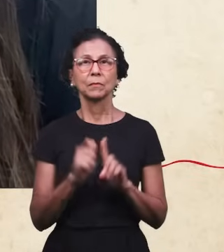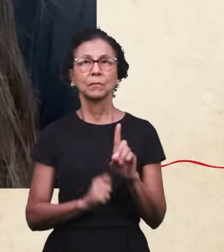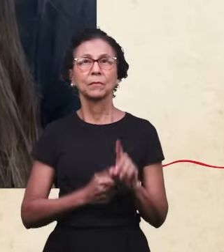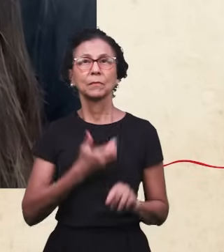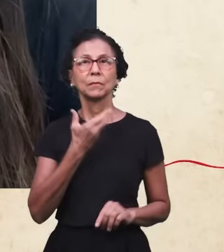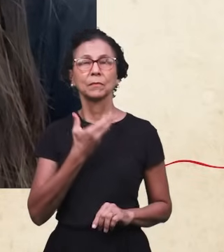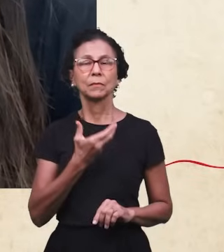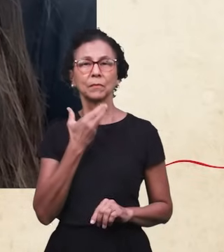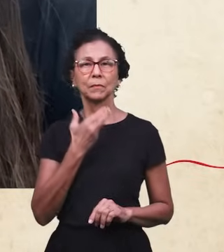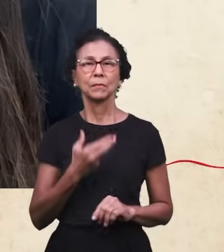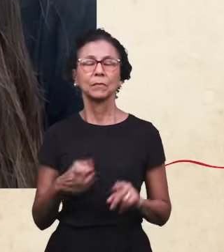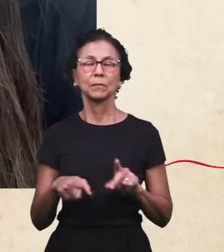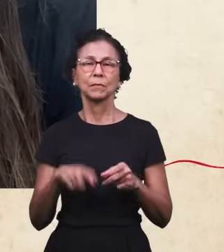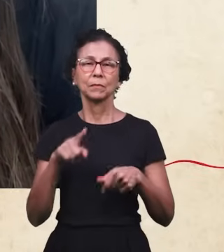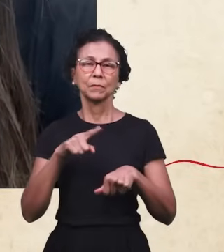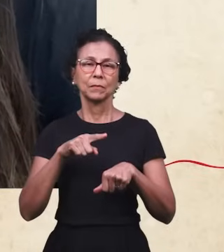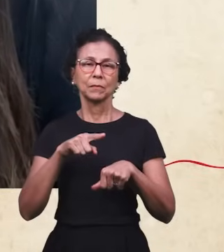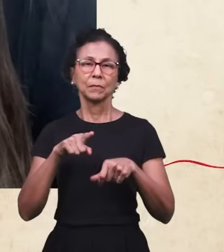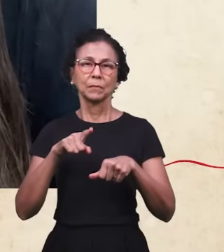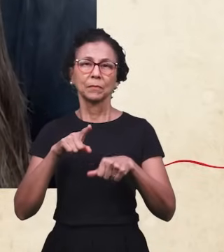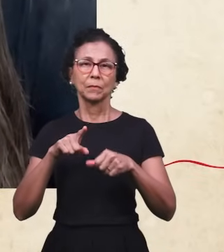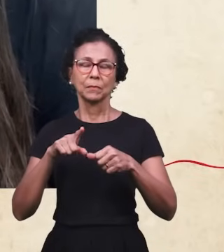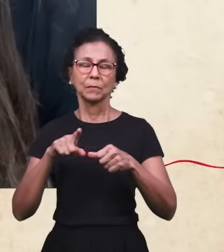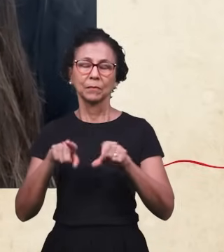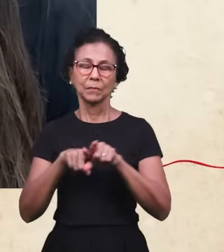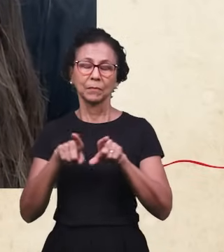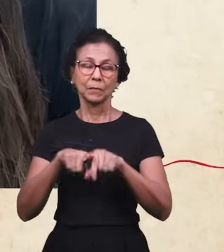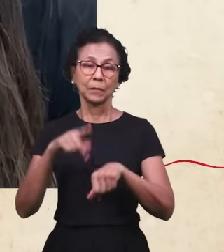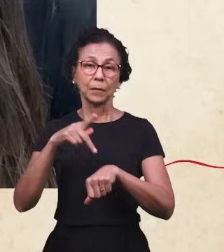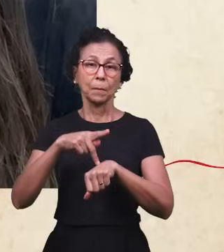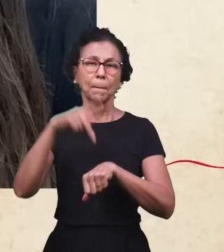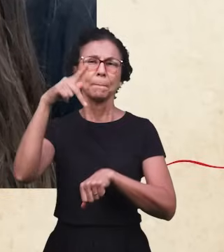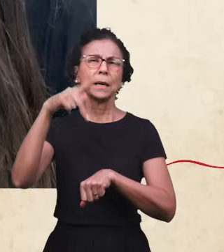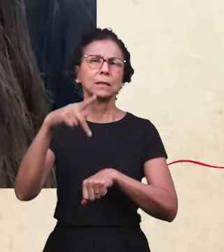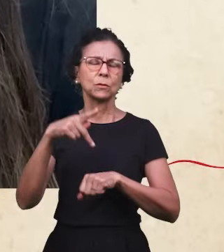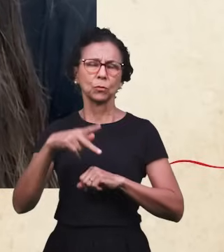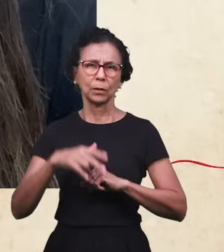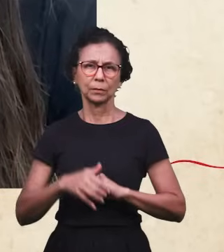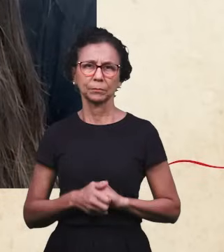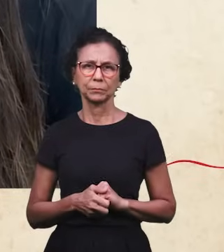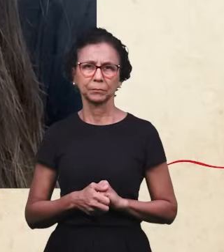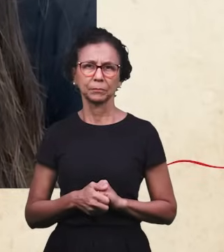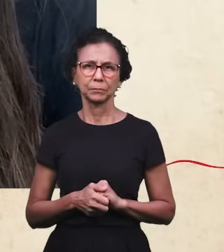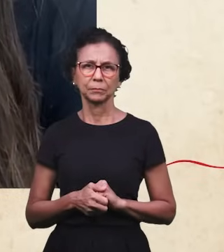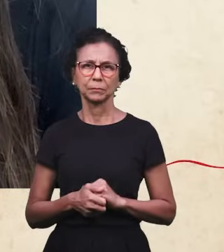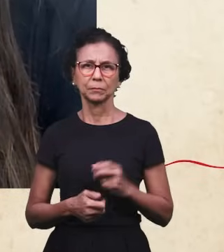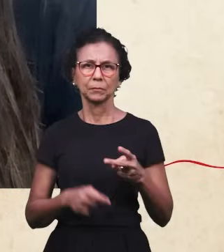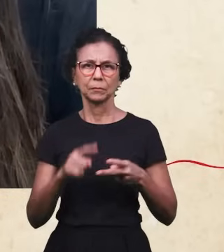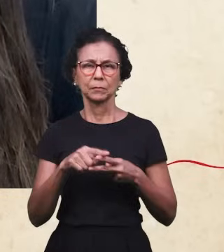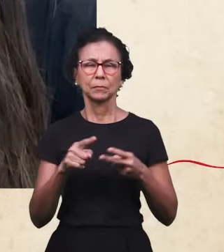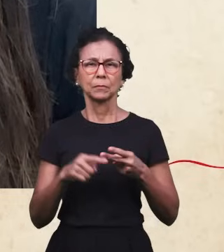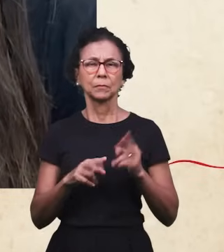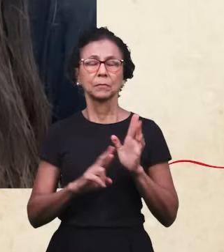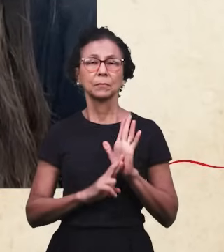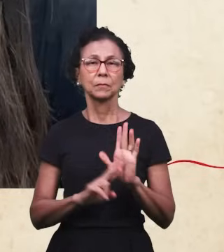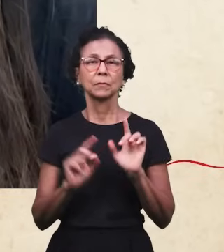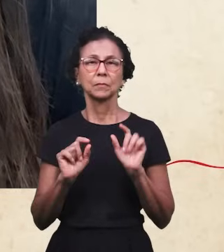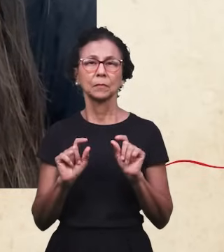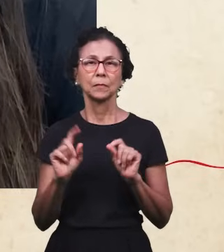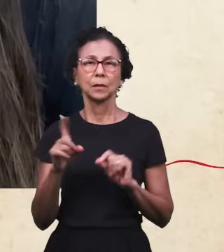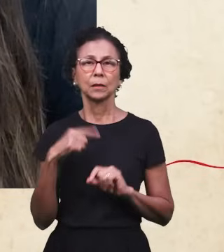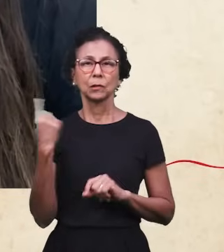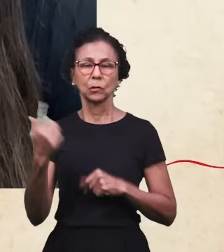nós, professoras ou até mesmo os pais, podemos fazer essa dissociação da figura ilustrativa com o